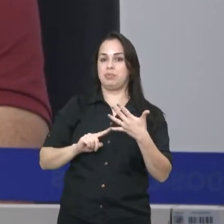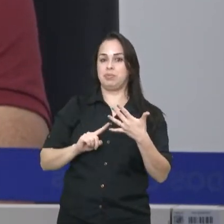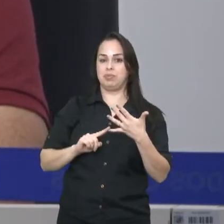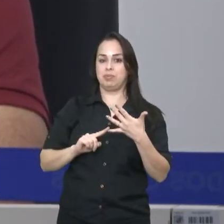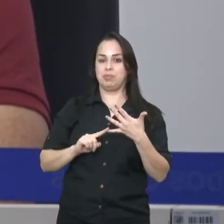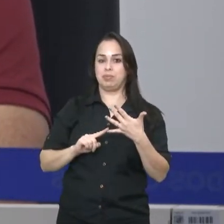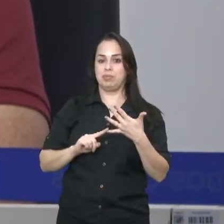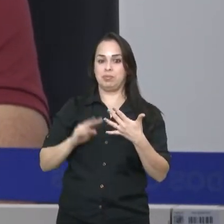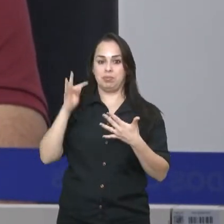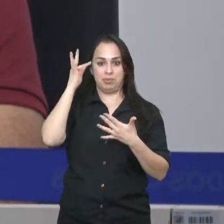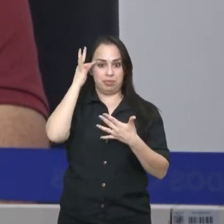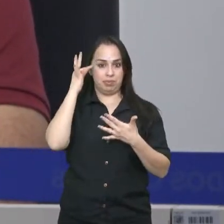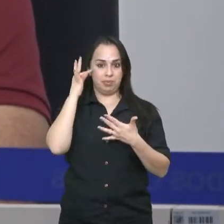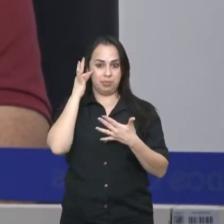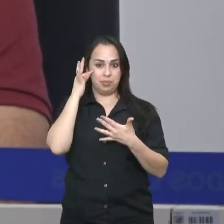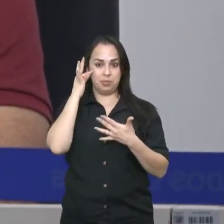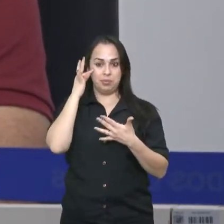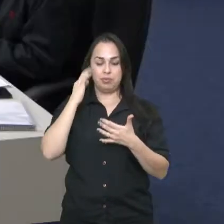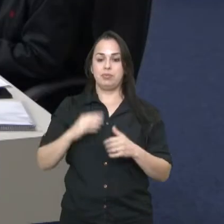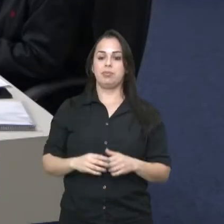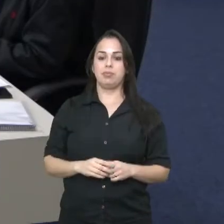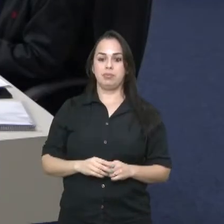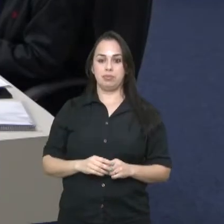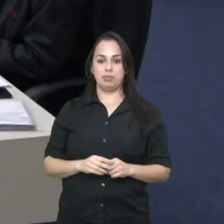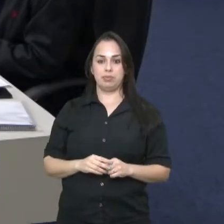vereador Tomás Henrique.